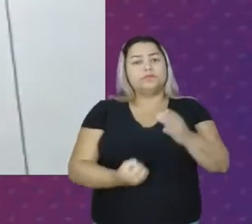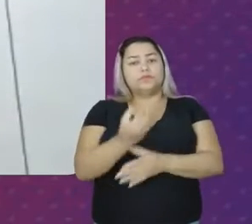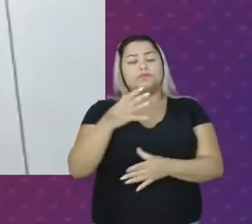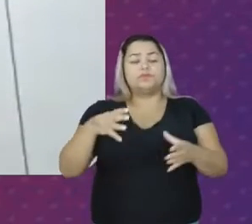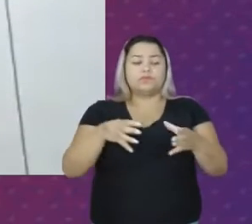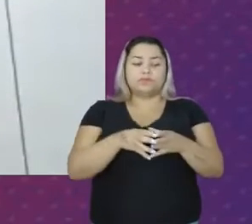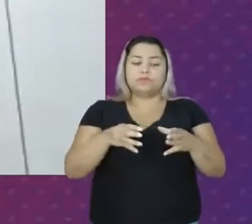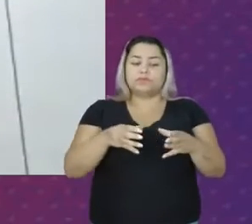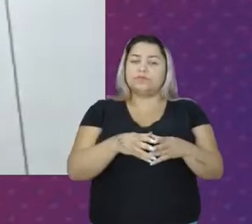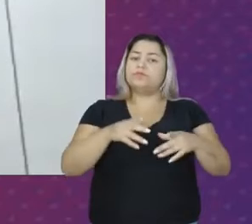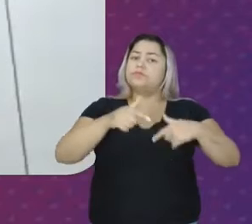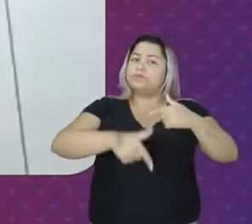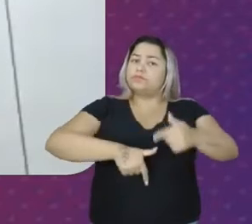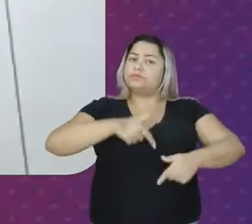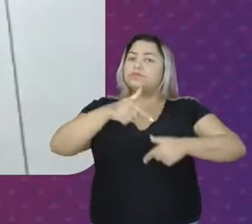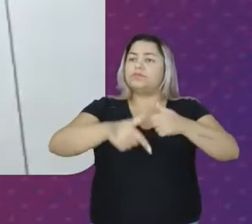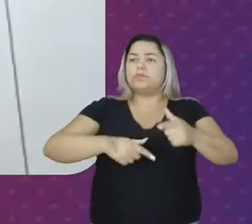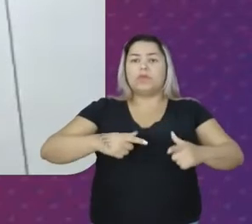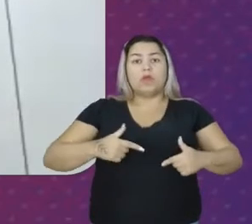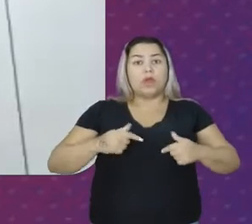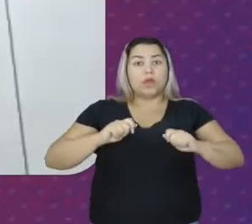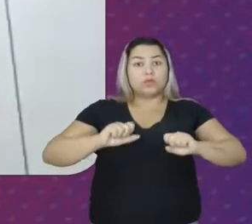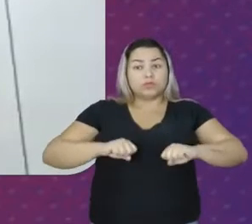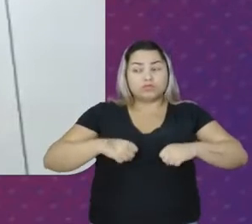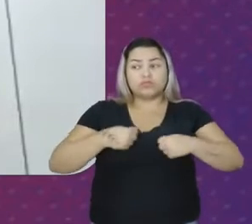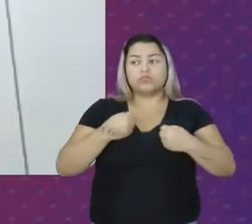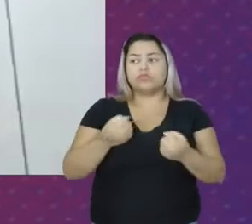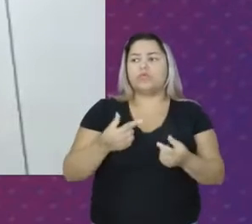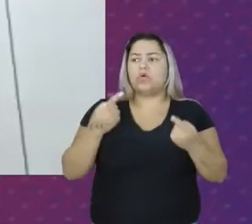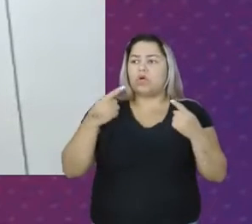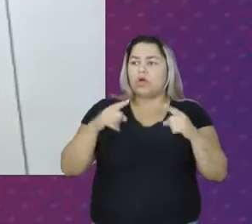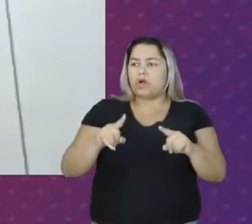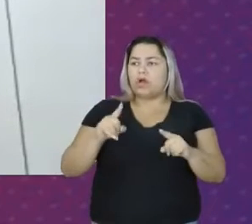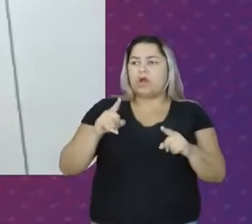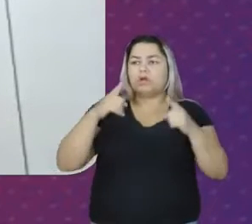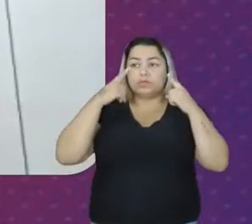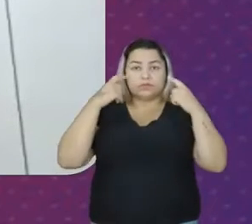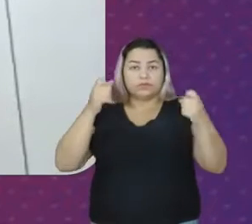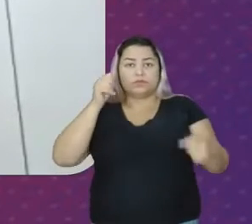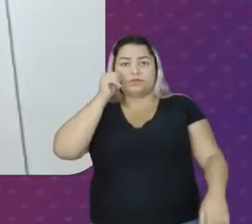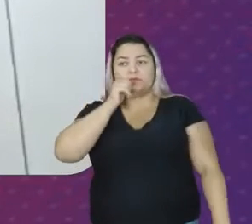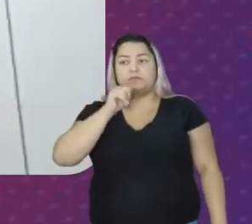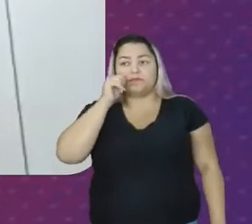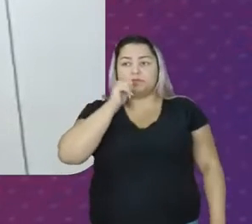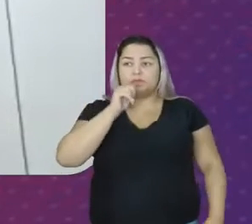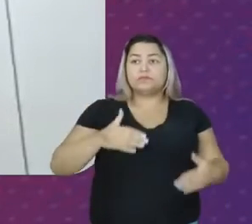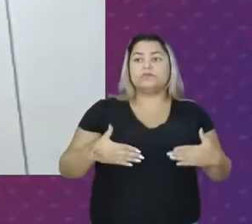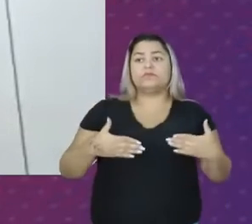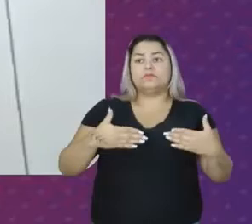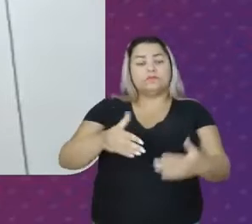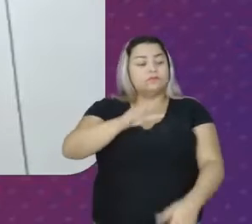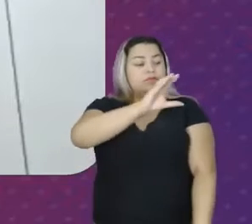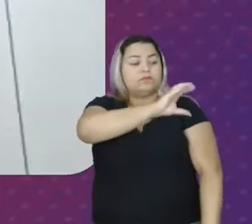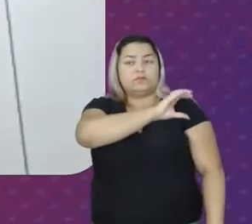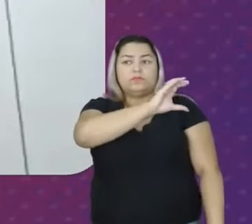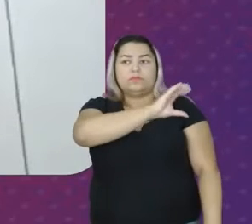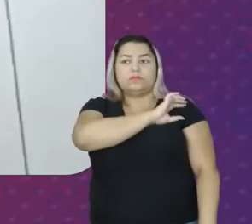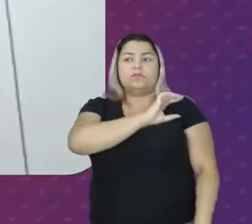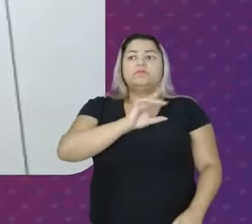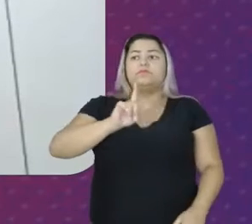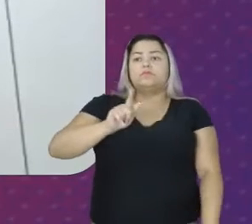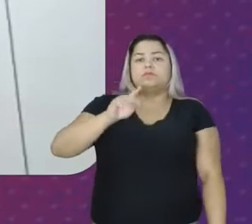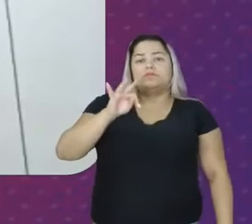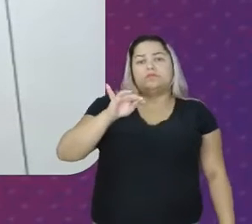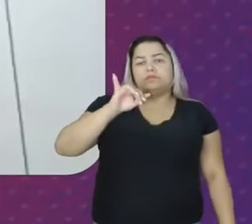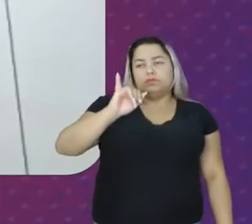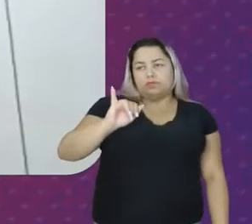de Trabalho Interministerial de Enfrentamento à Violência Política contra as Mulheres. Então, o Ministério das Mulheres coordena esse GTI,